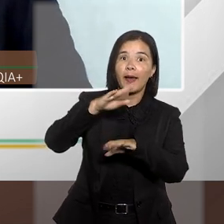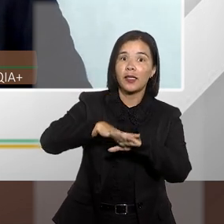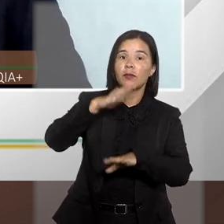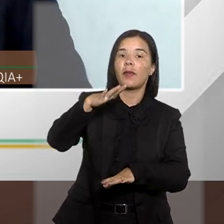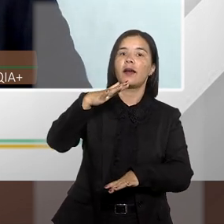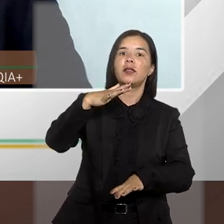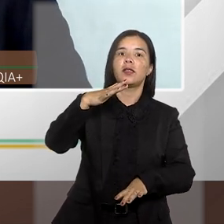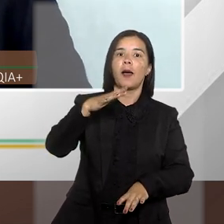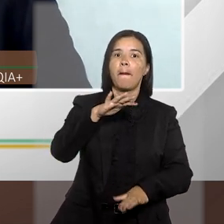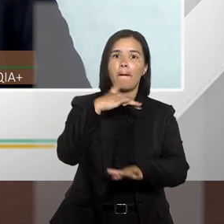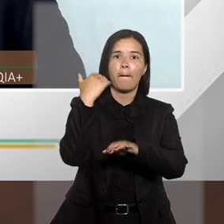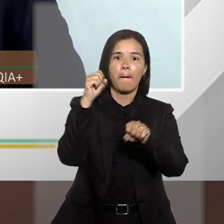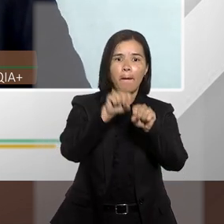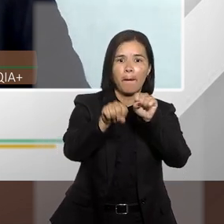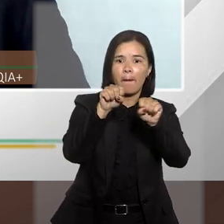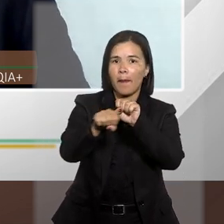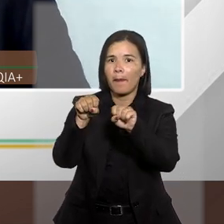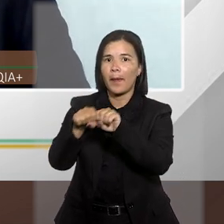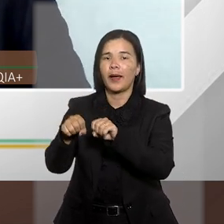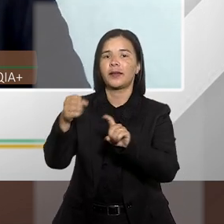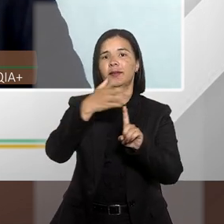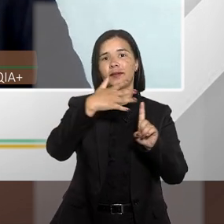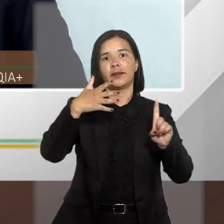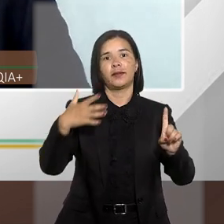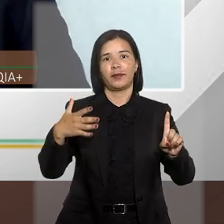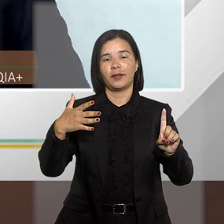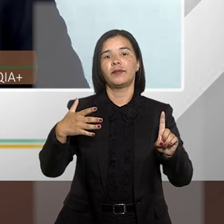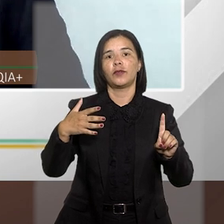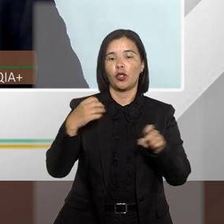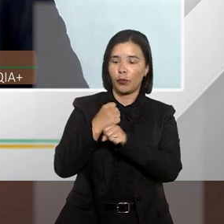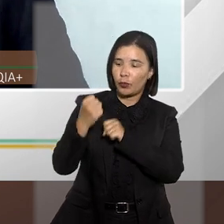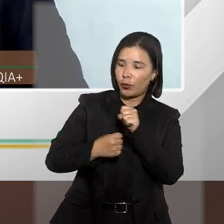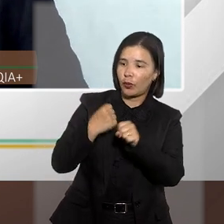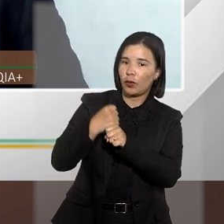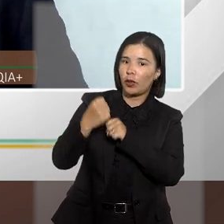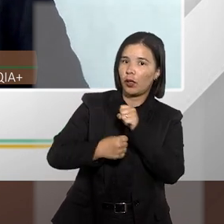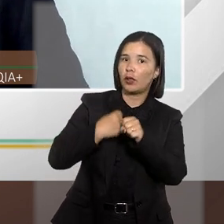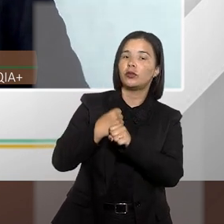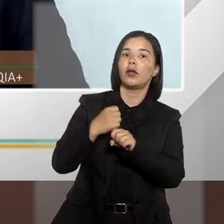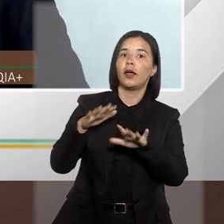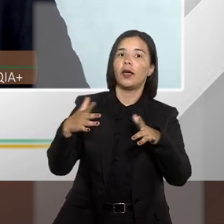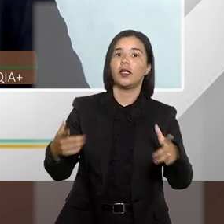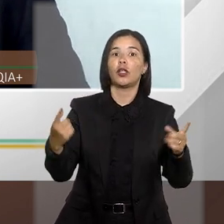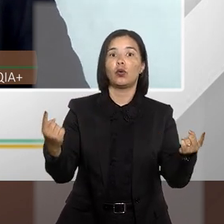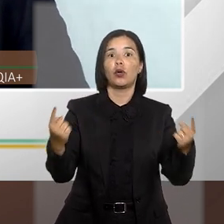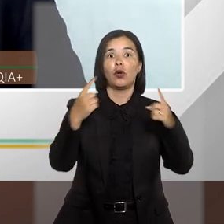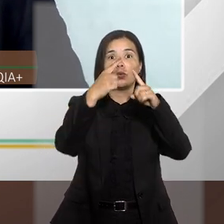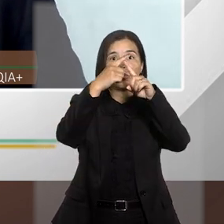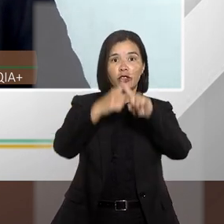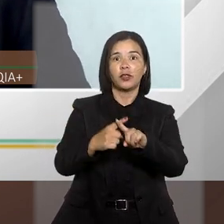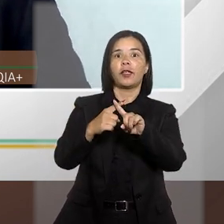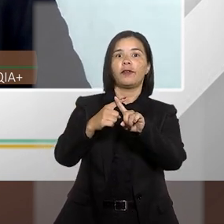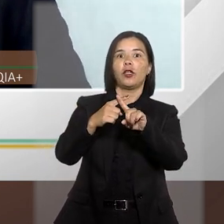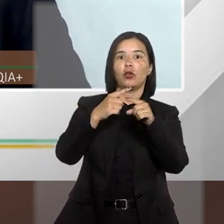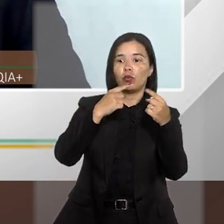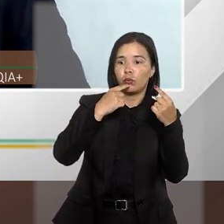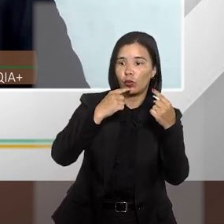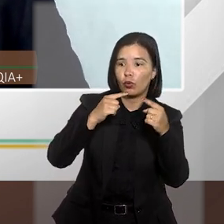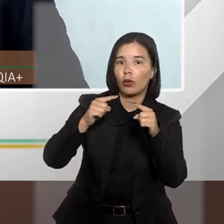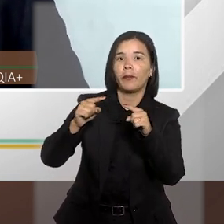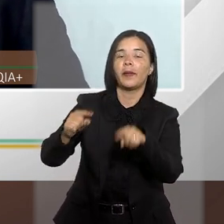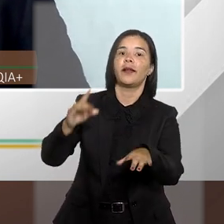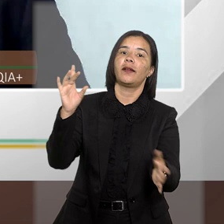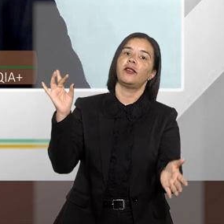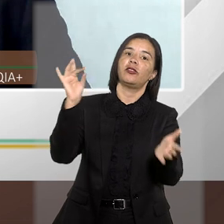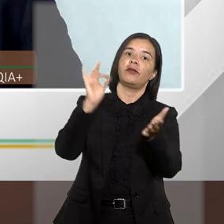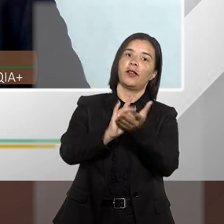pessoas LGBTQIA+ no mundo por anos consecutivos. Então, isso nos coloca diante de um desafio, né, de combater essa